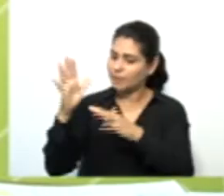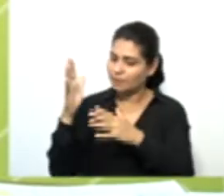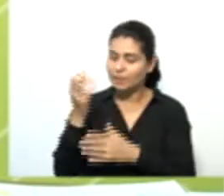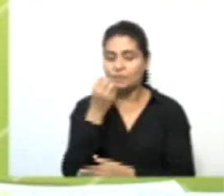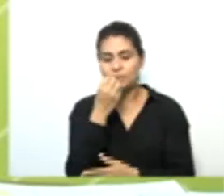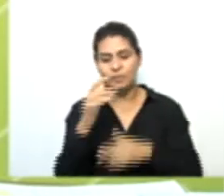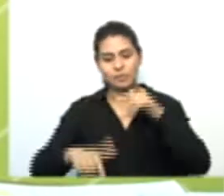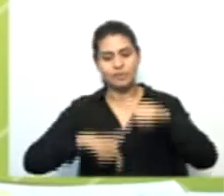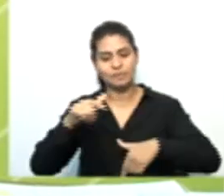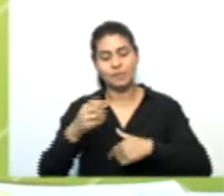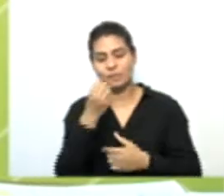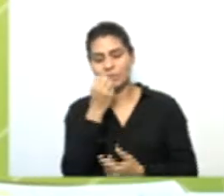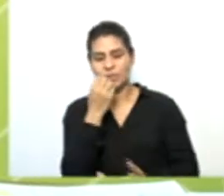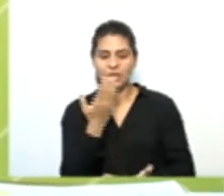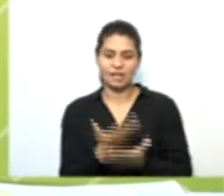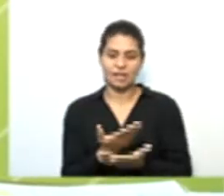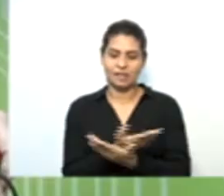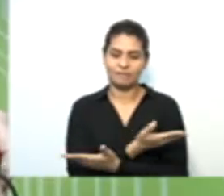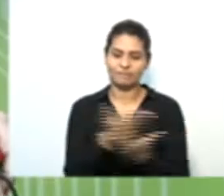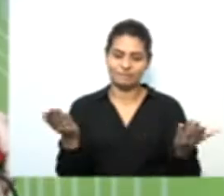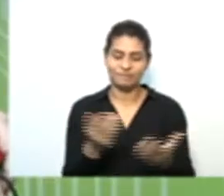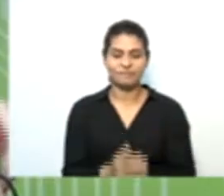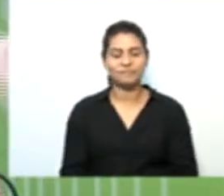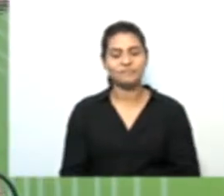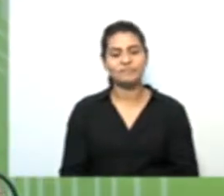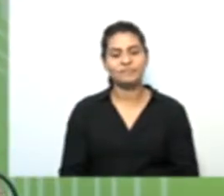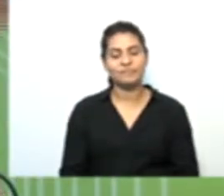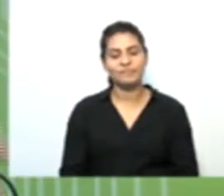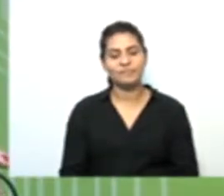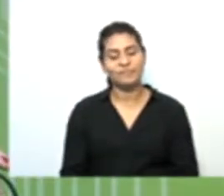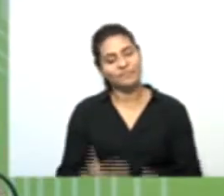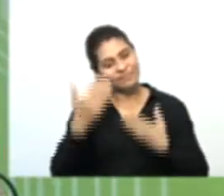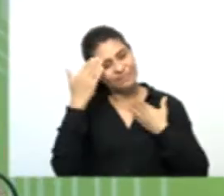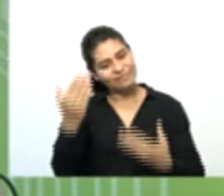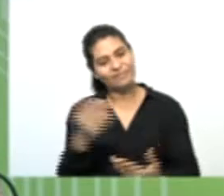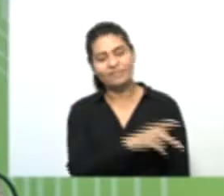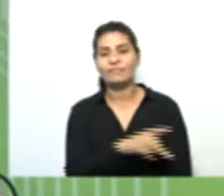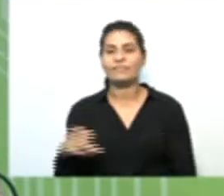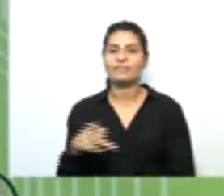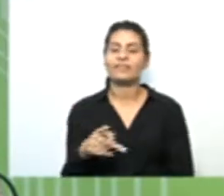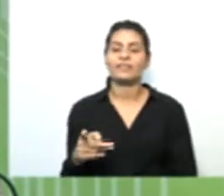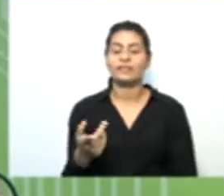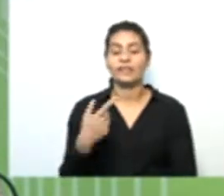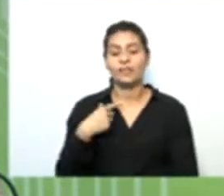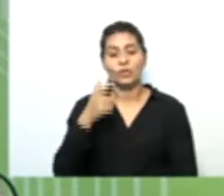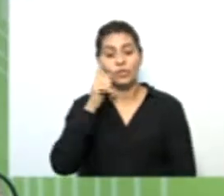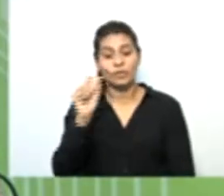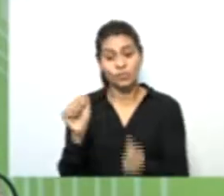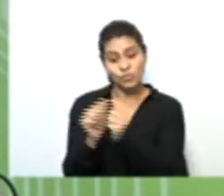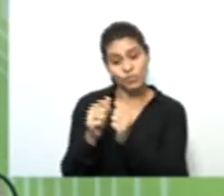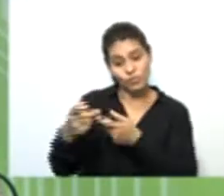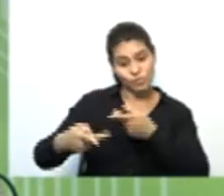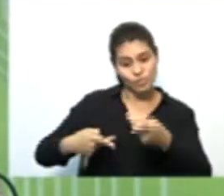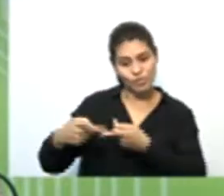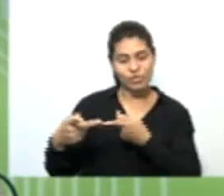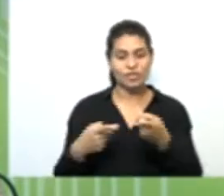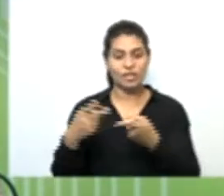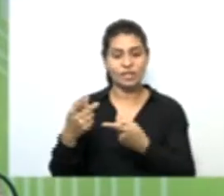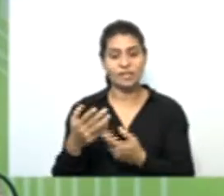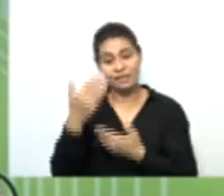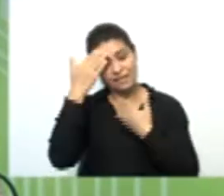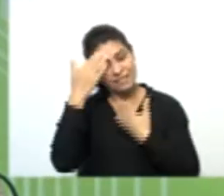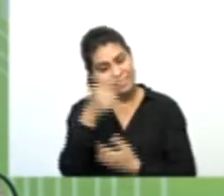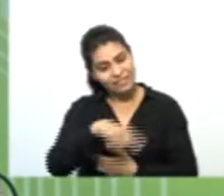bom trabalho, boa aula para vocês. Obrigada, gente. Queria agradecer o apoio ao professor Emi, que idealizou esse projeto. E, claro, principalmente